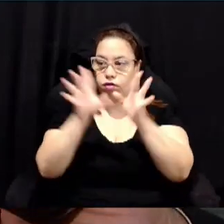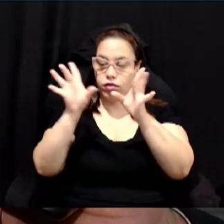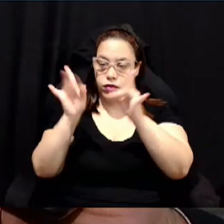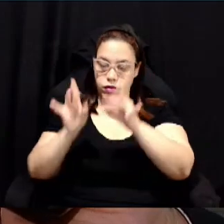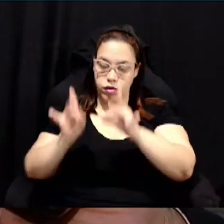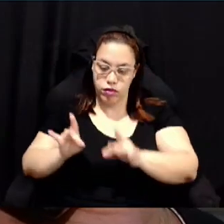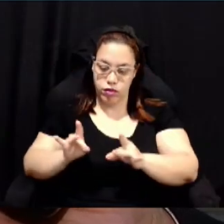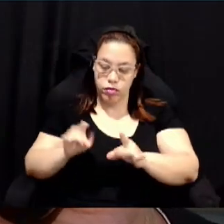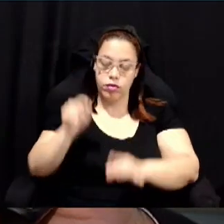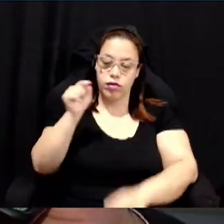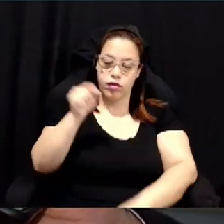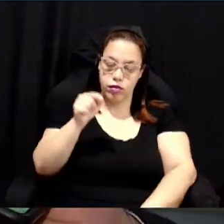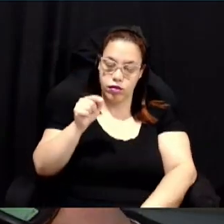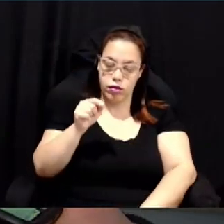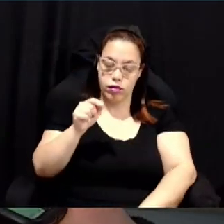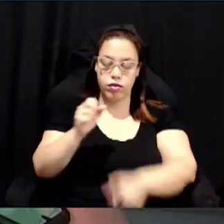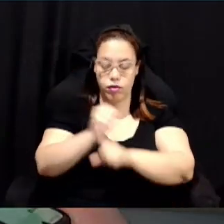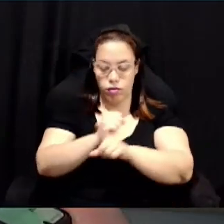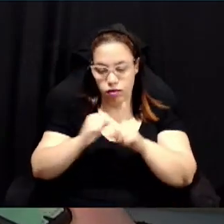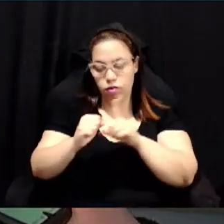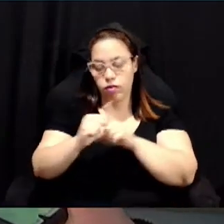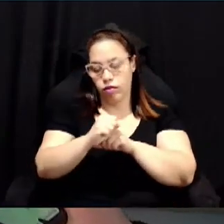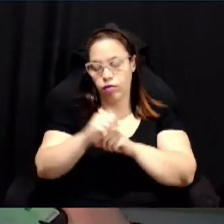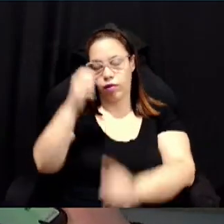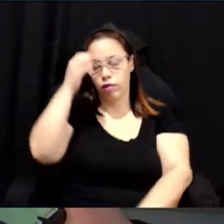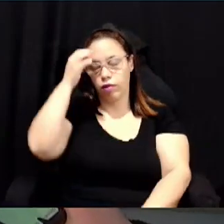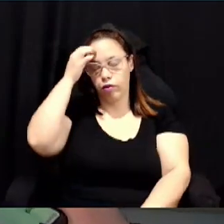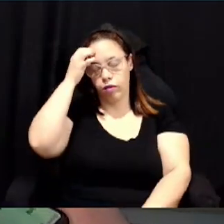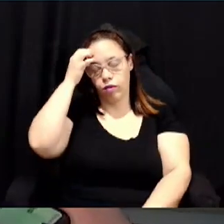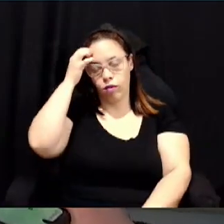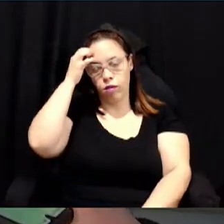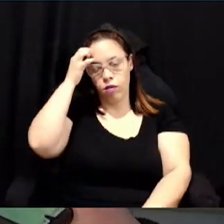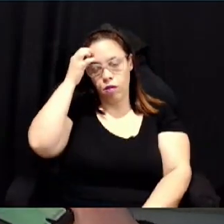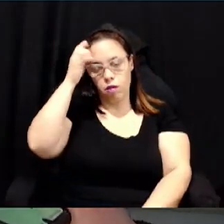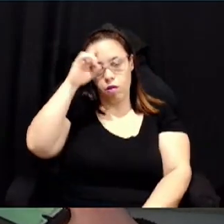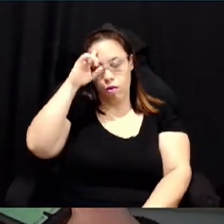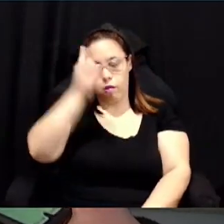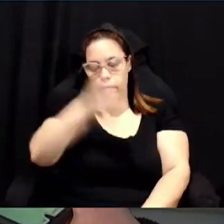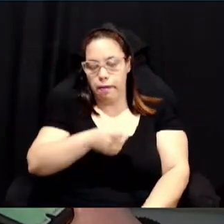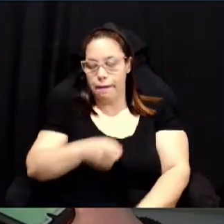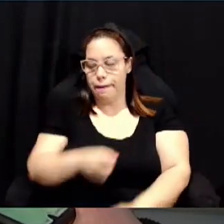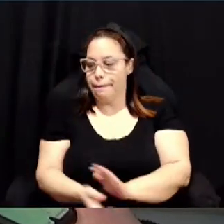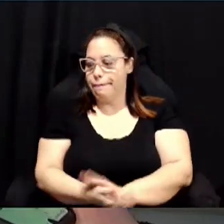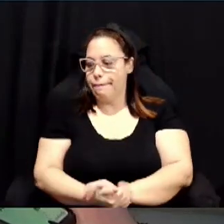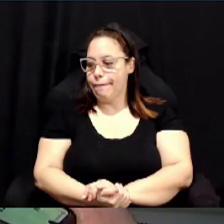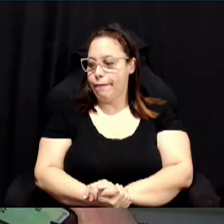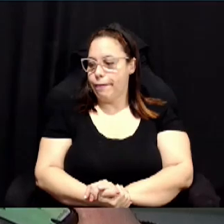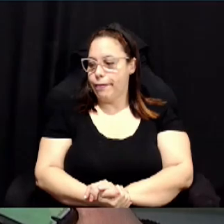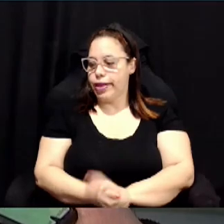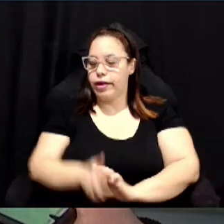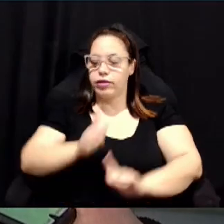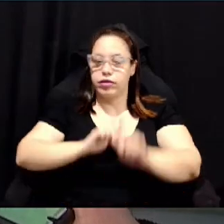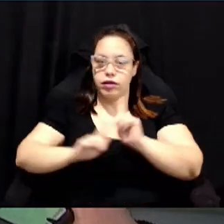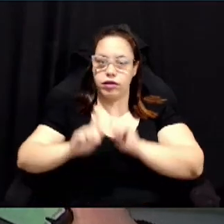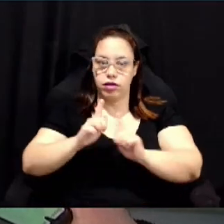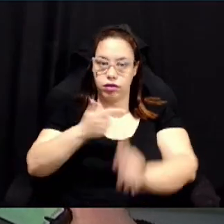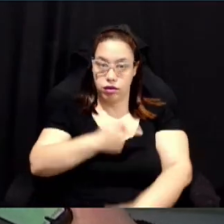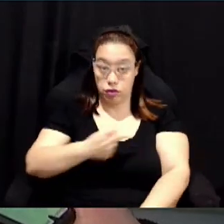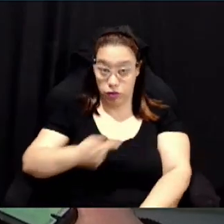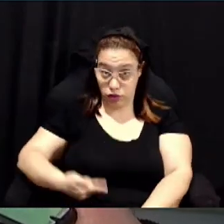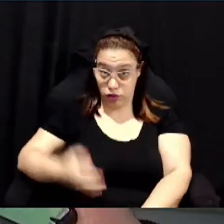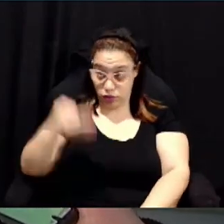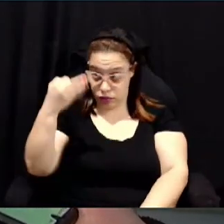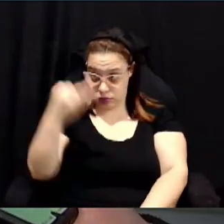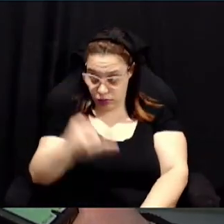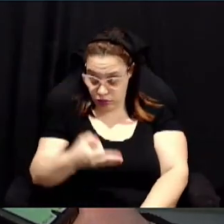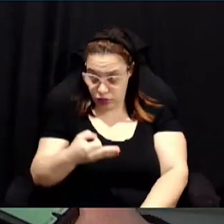tipo de sociedade, que determina uma gestão e uma governança como